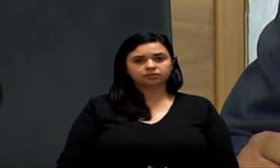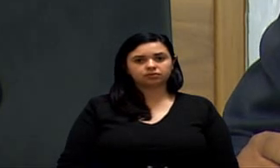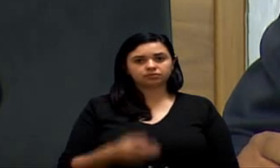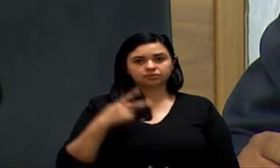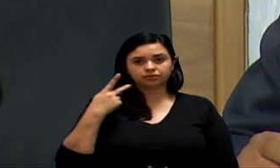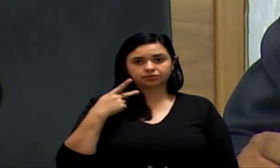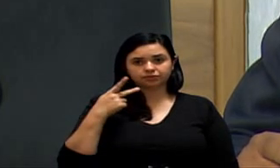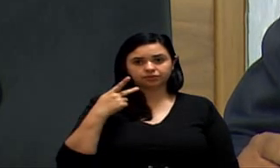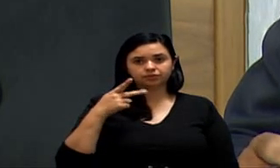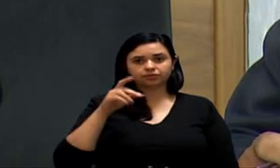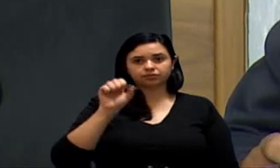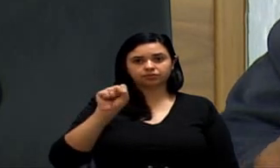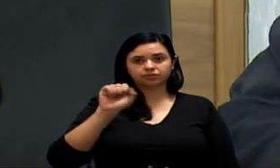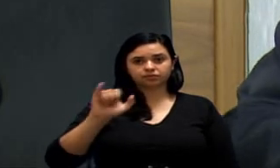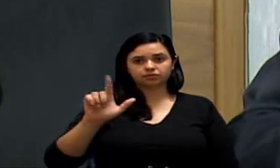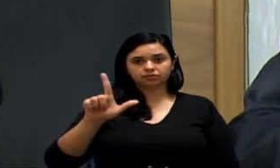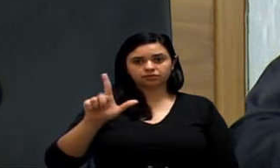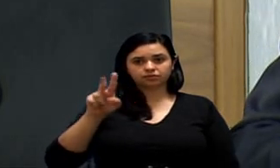Vereador Silvano Júnior.